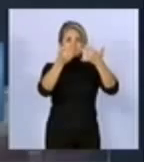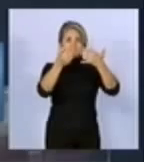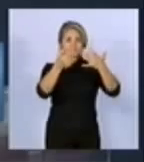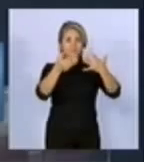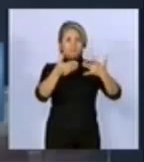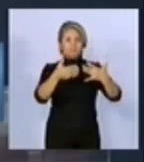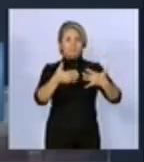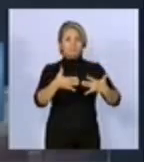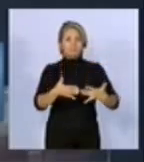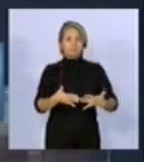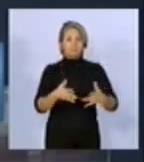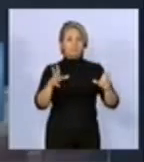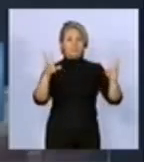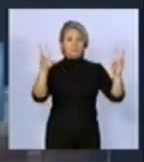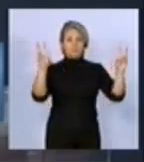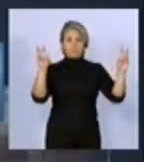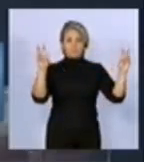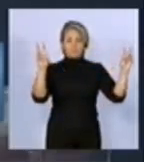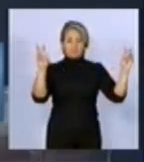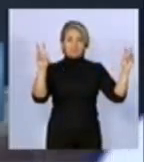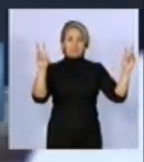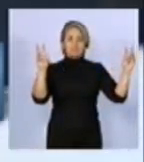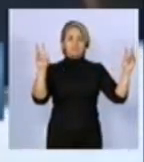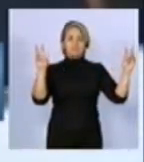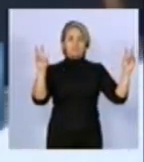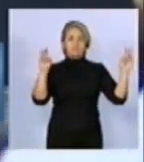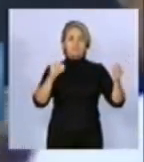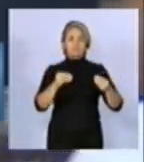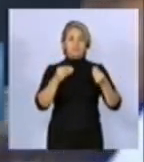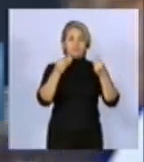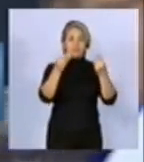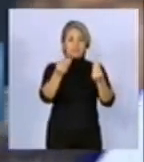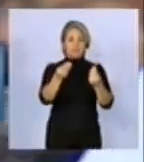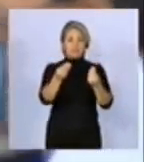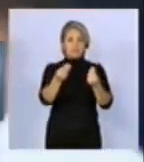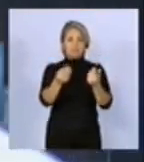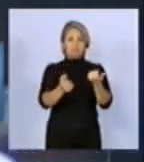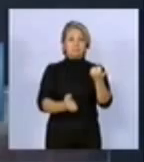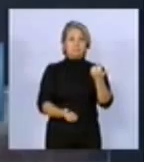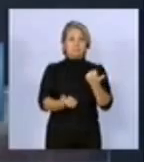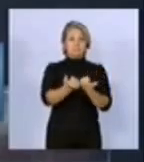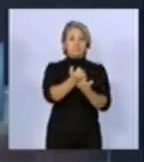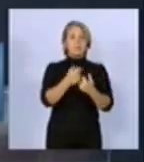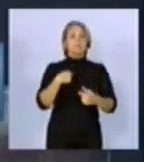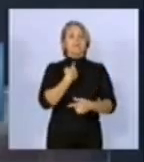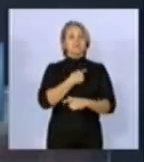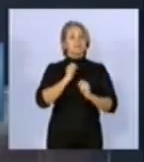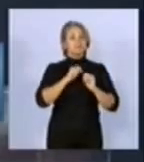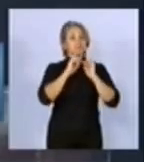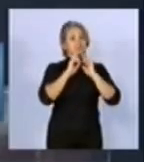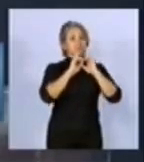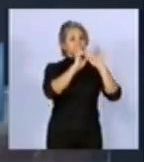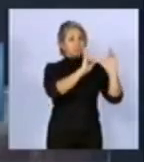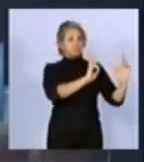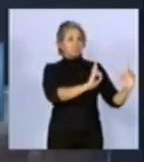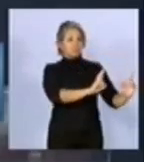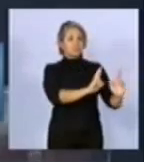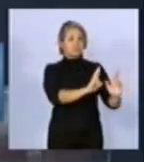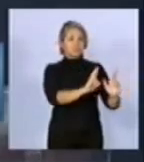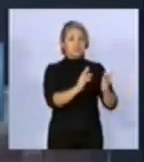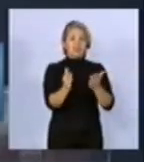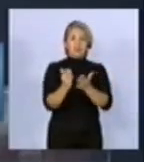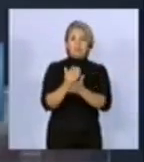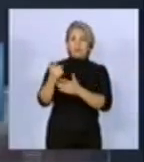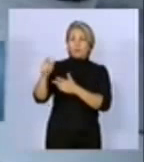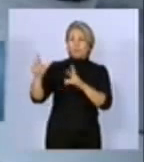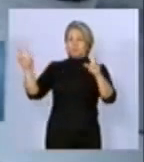ã um assunto que dará subsídio para que a gente possa responder alguns alguma entre